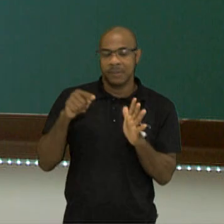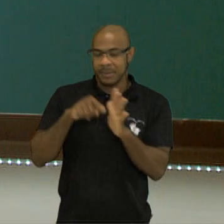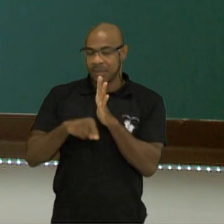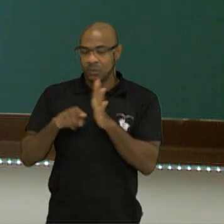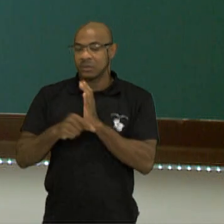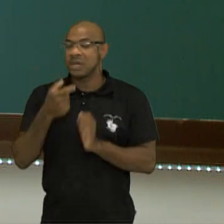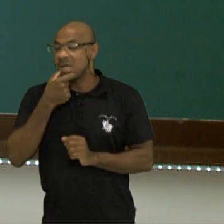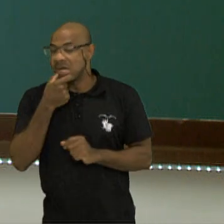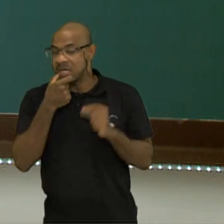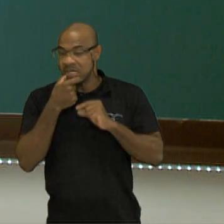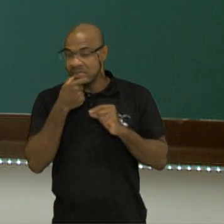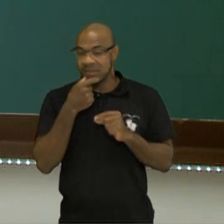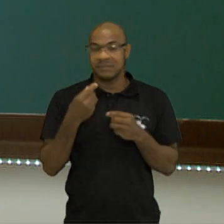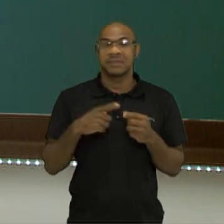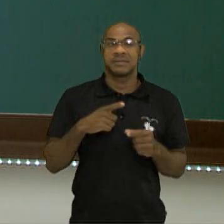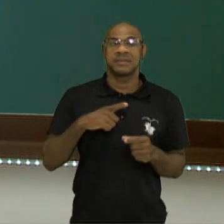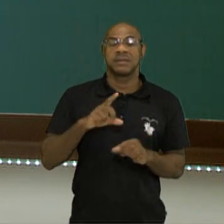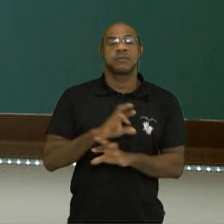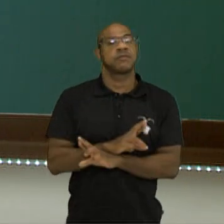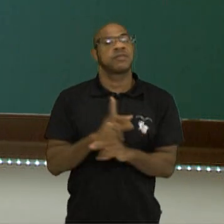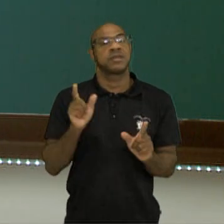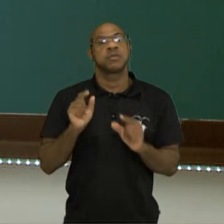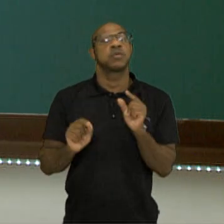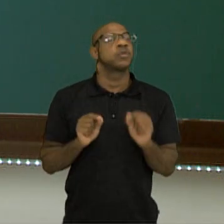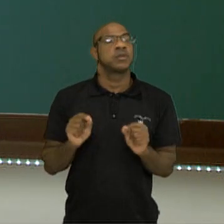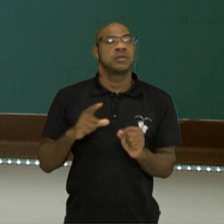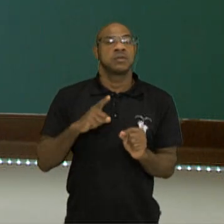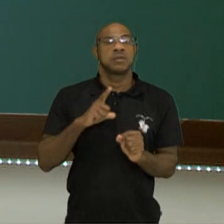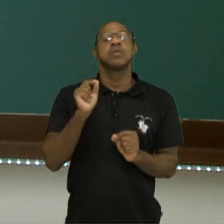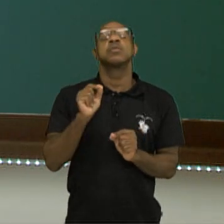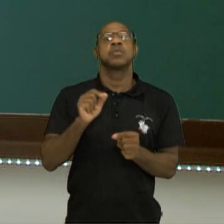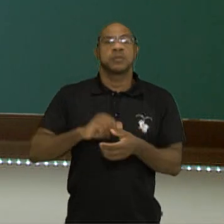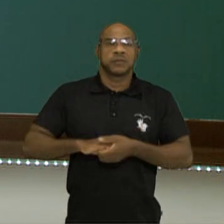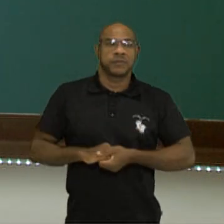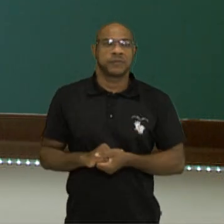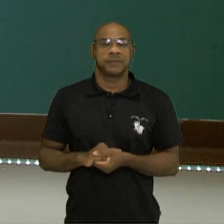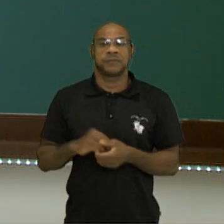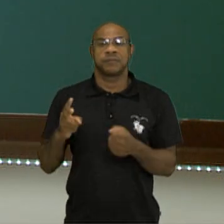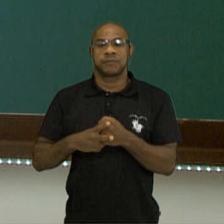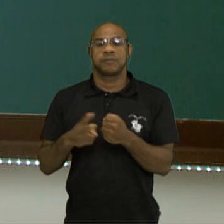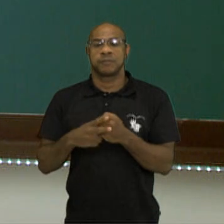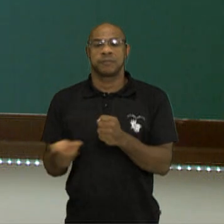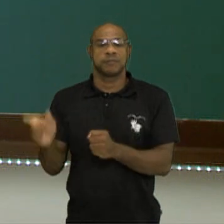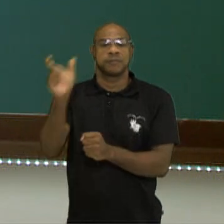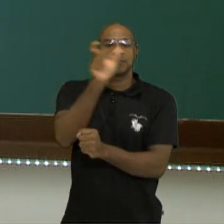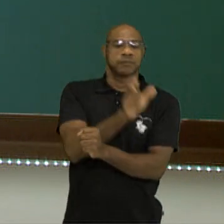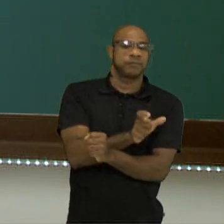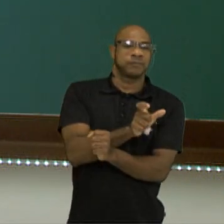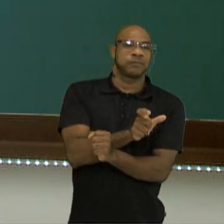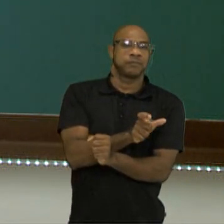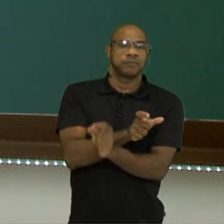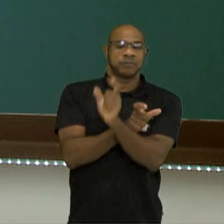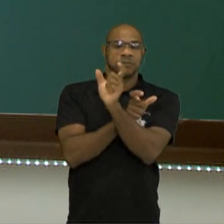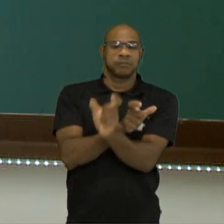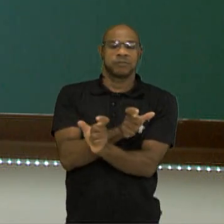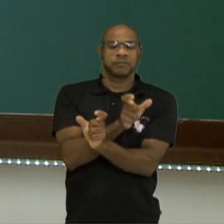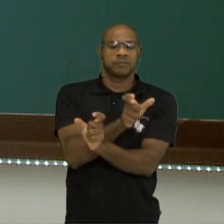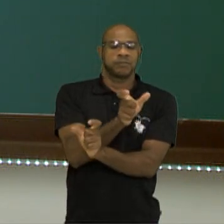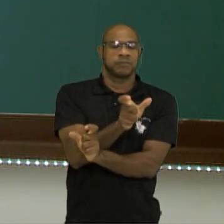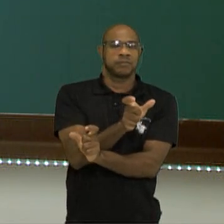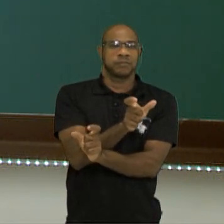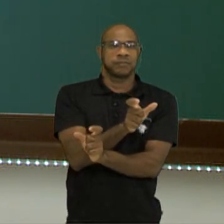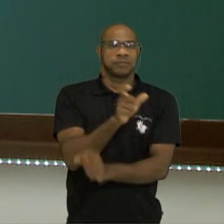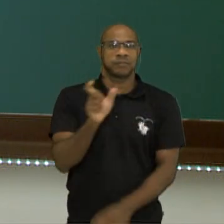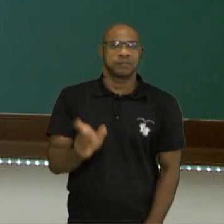língua inglesa, ela vai ter uma diferenciação que é você colocar o verbo antes do sujeito. Qual o verbo? O